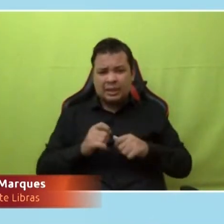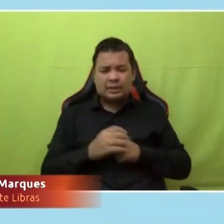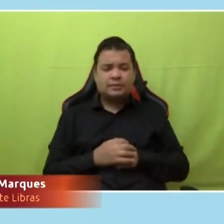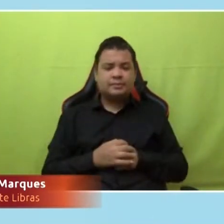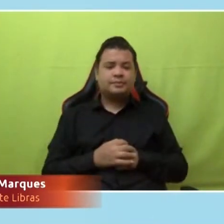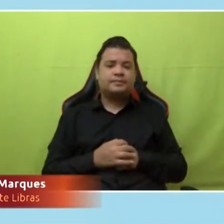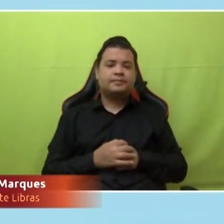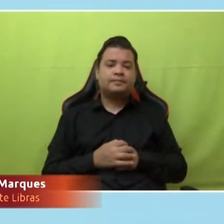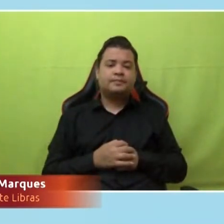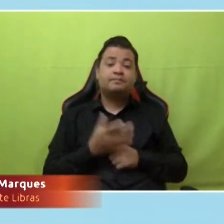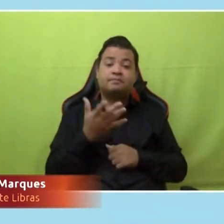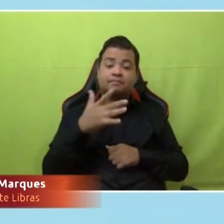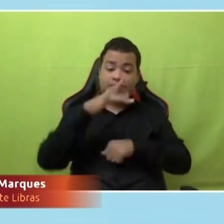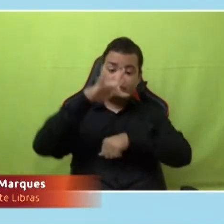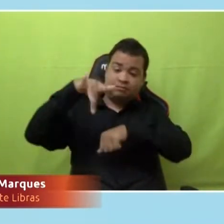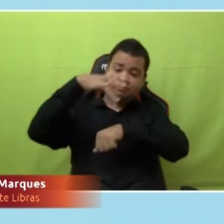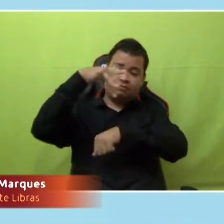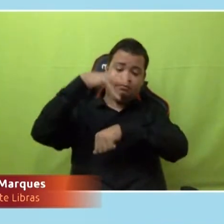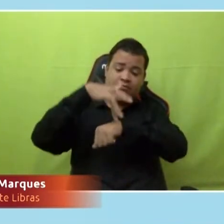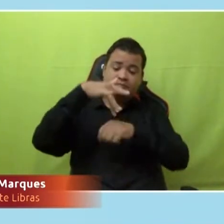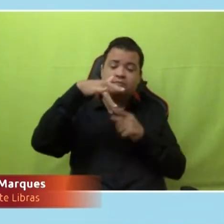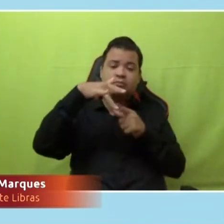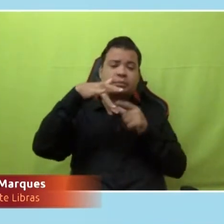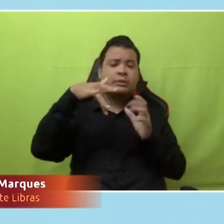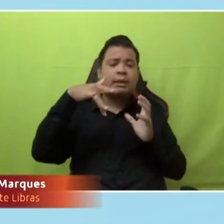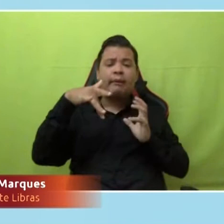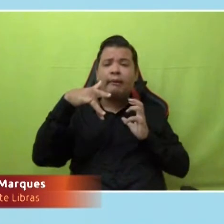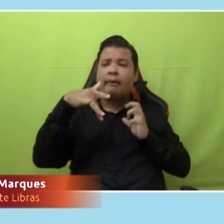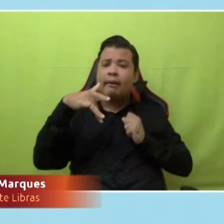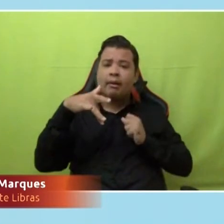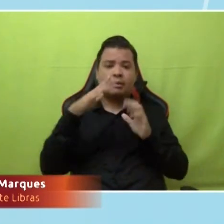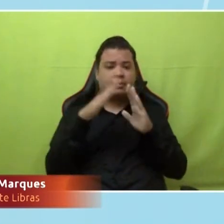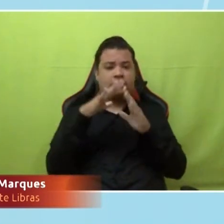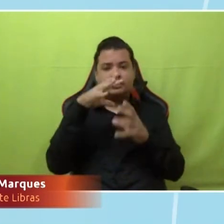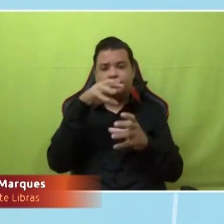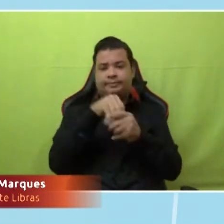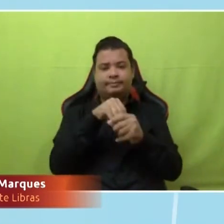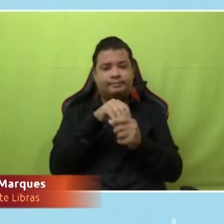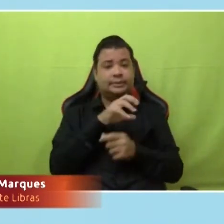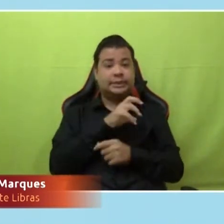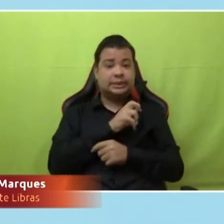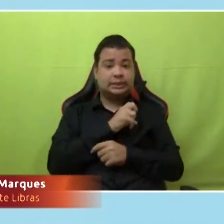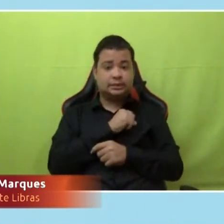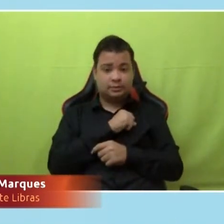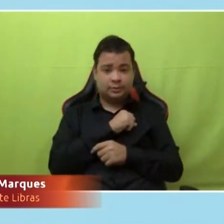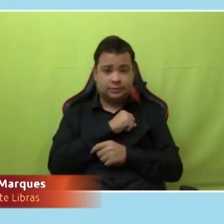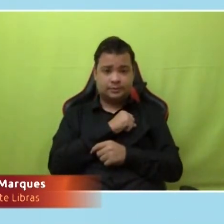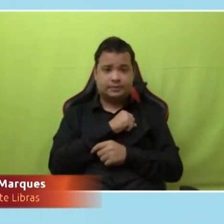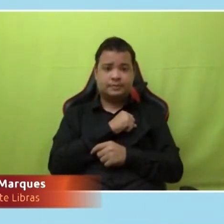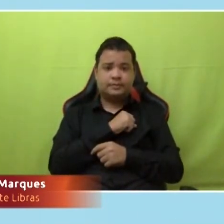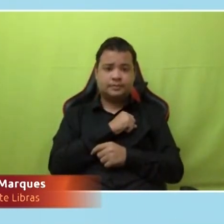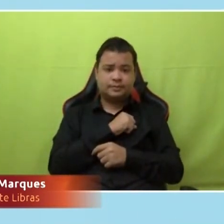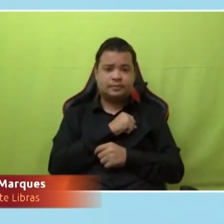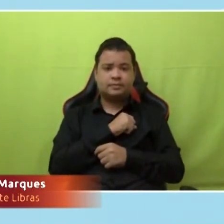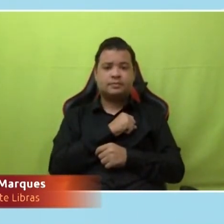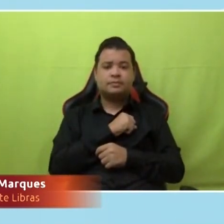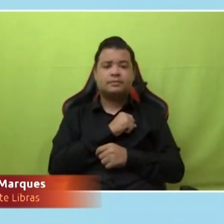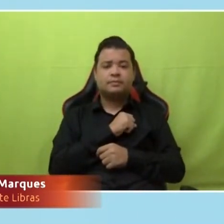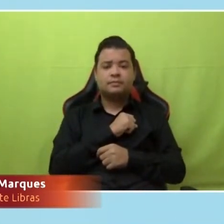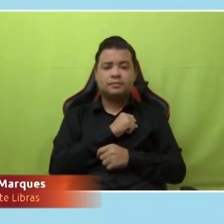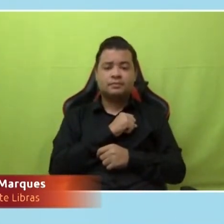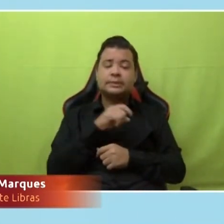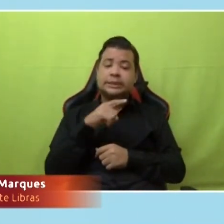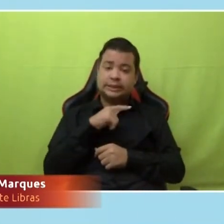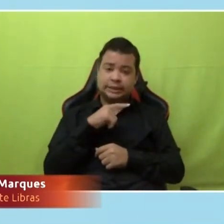mosquito que, basicamente, ele adora ambiente domiciliar, né, dentro de casa. E aqui vem um dos desafios